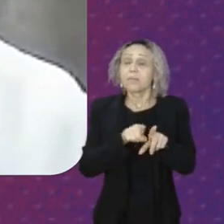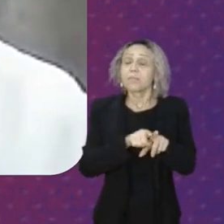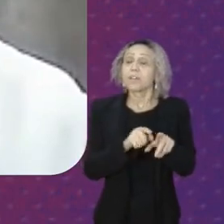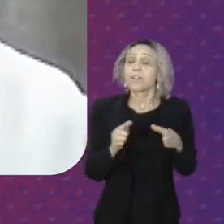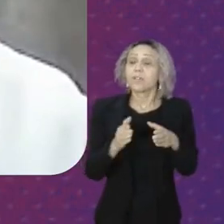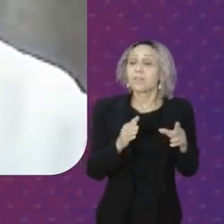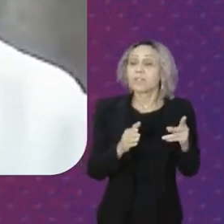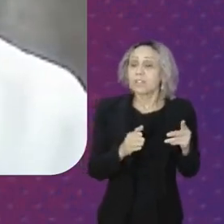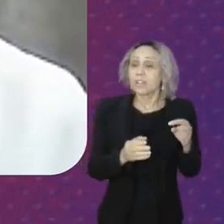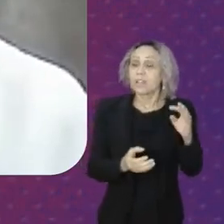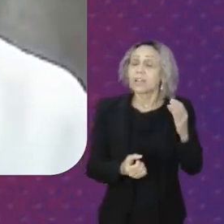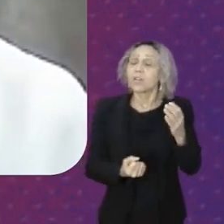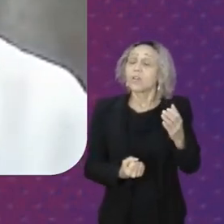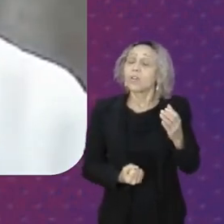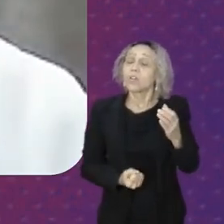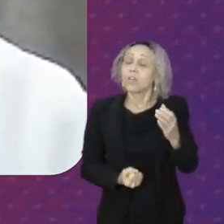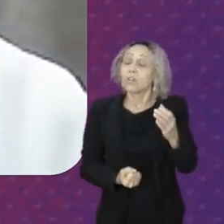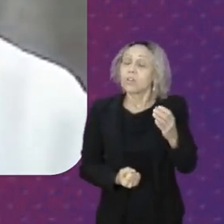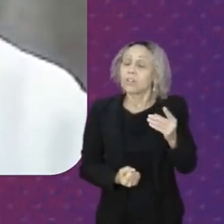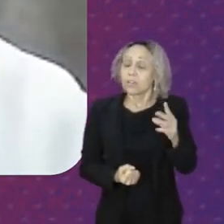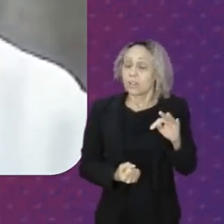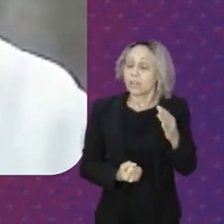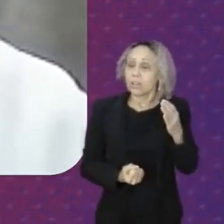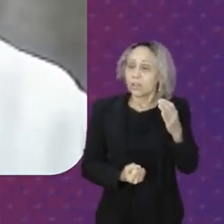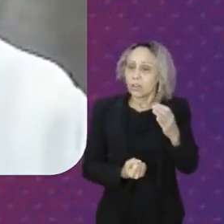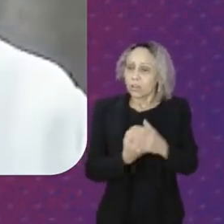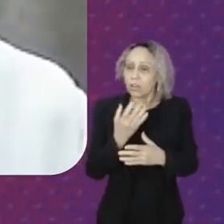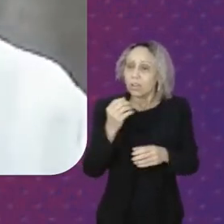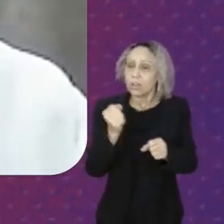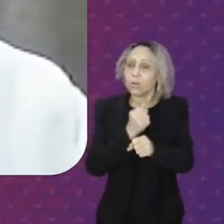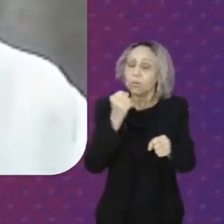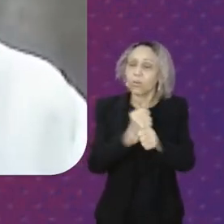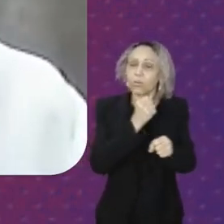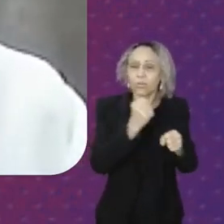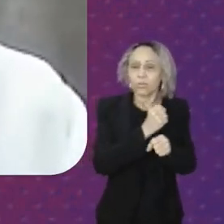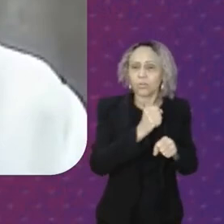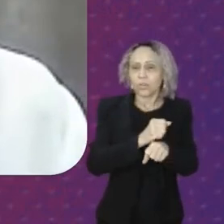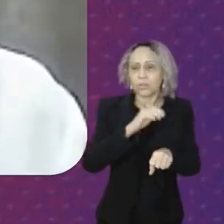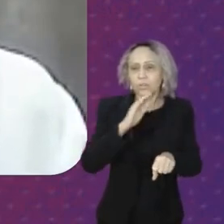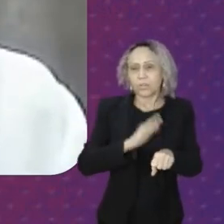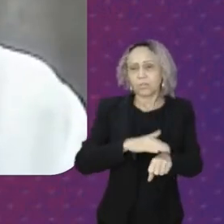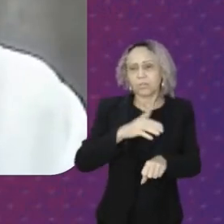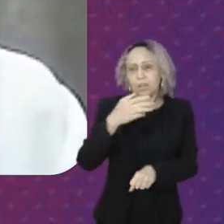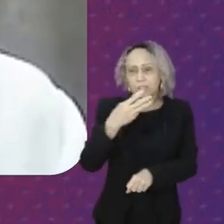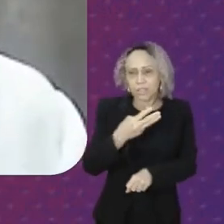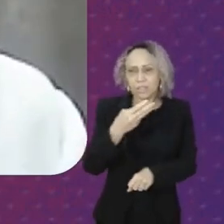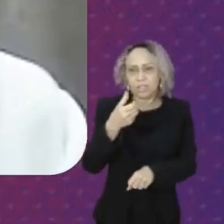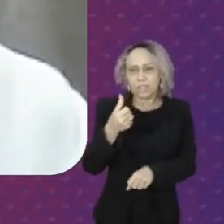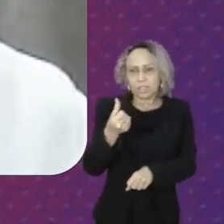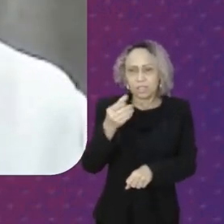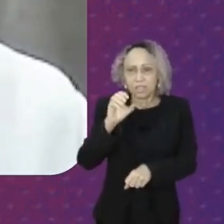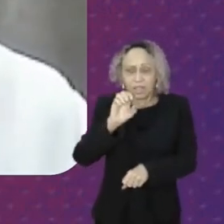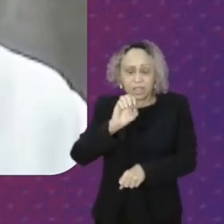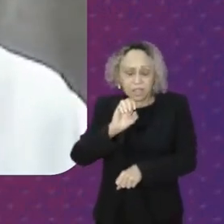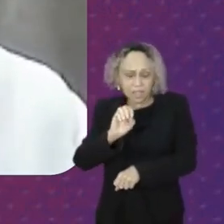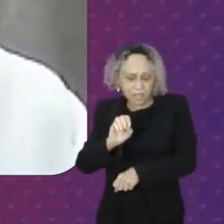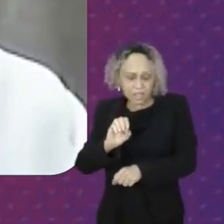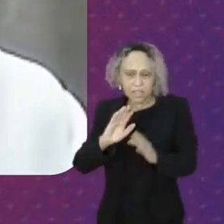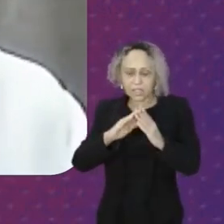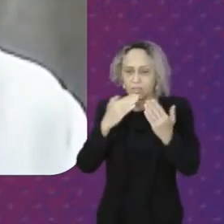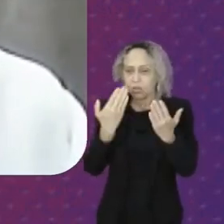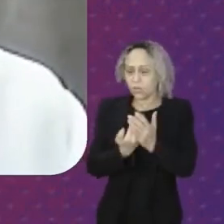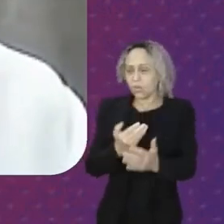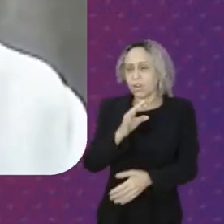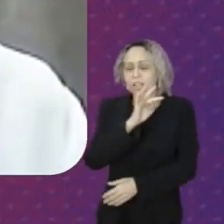país e mais de 360 escolas técnicas federais, que eu tive o prazer de trazer uma delas para Lauro de Freitas, que é o nosso IFET, tá?